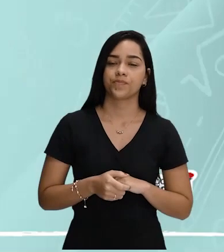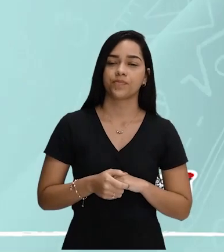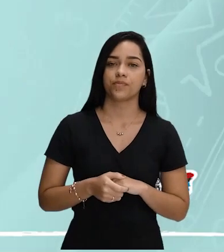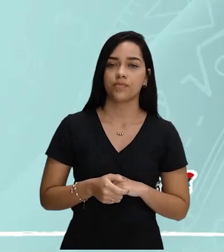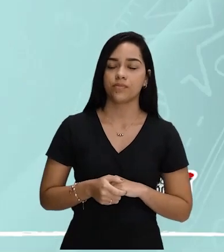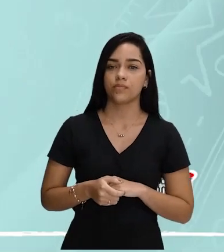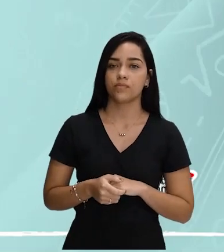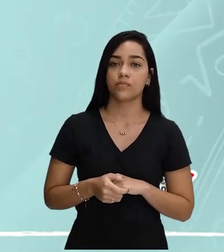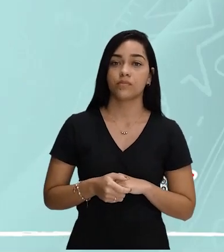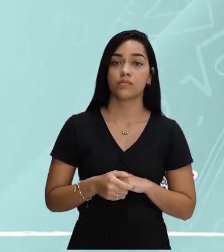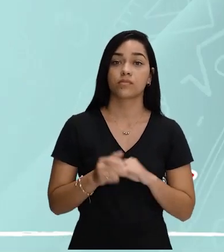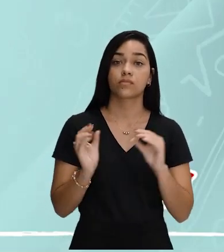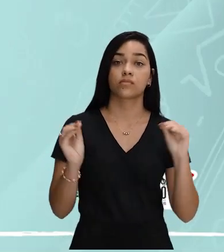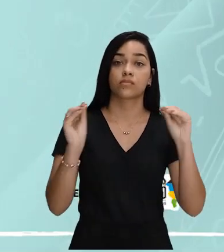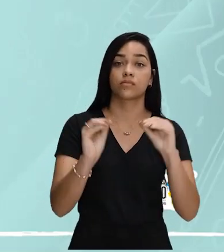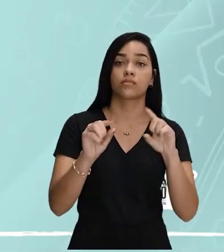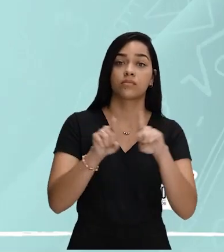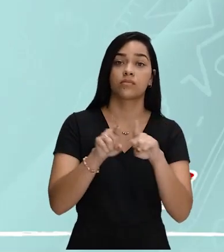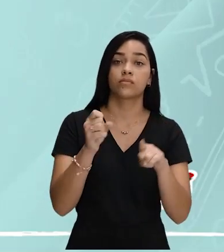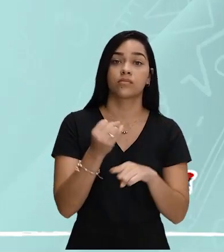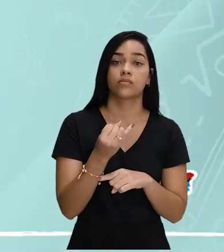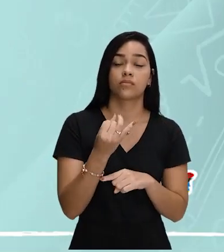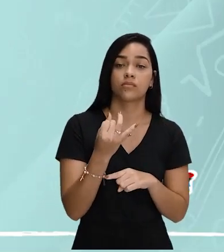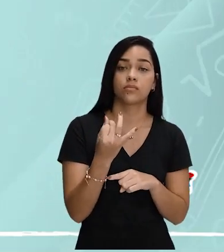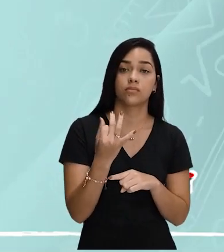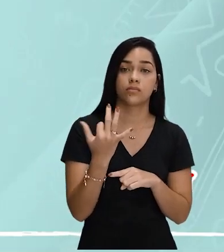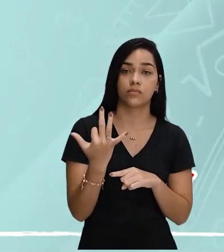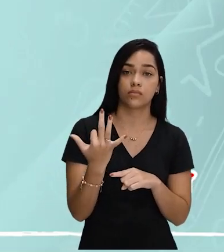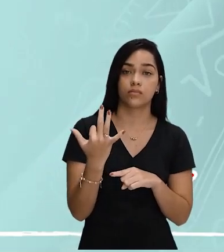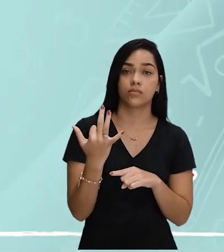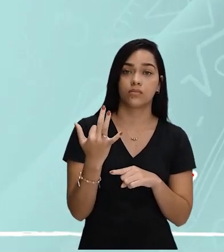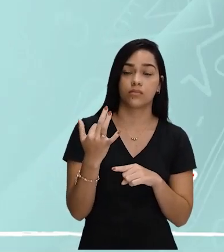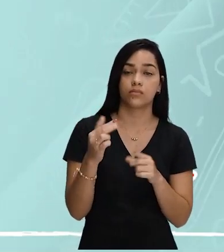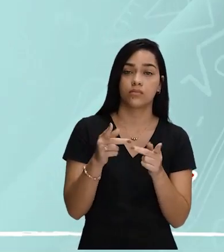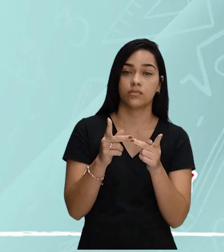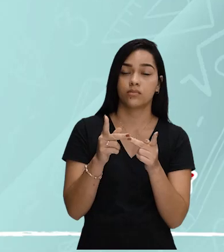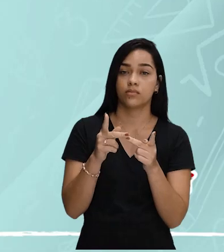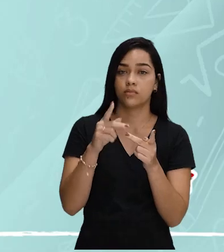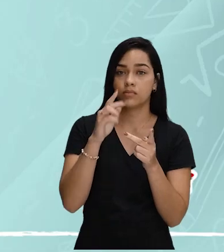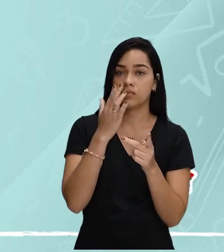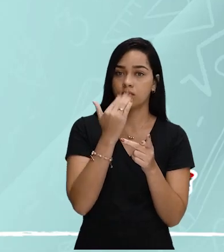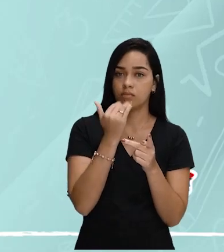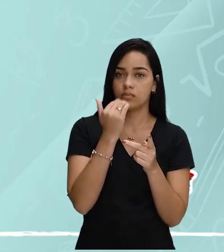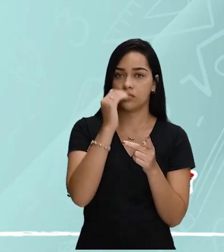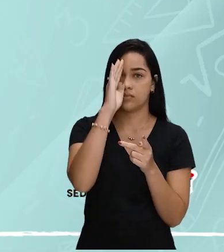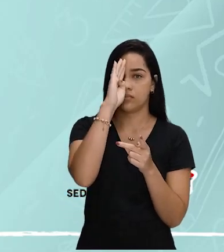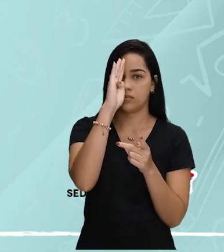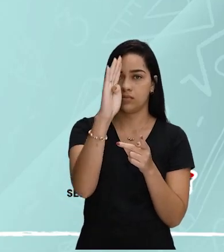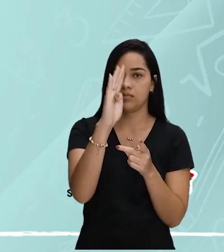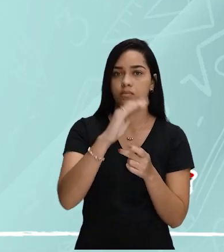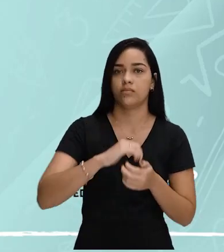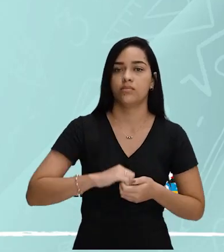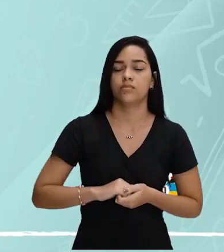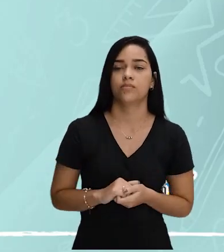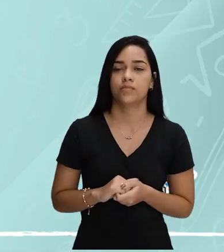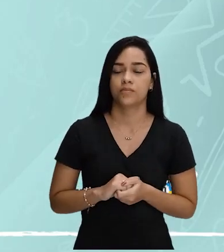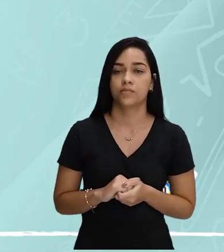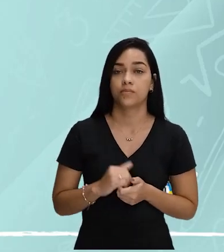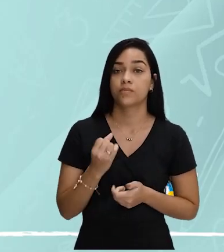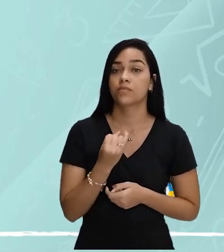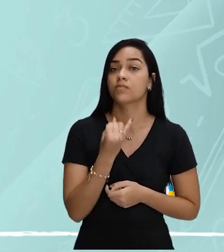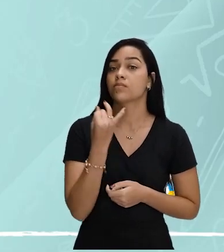certo vamos colocar aqui a quantidade do prato principal quantos